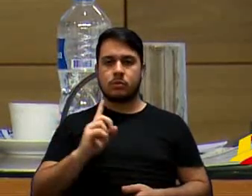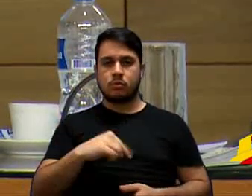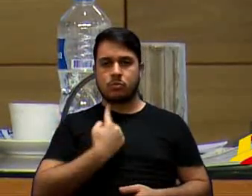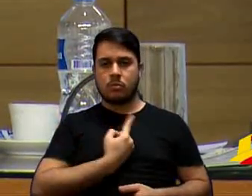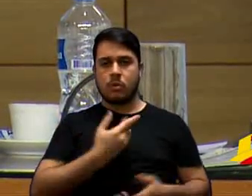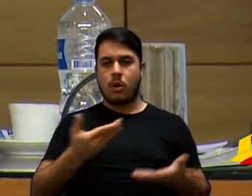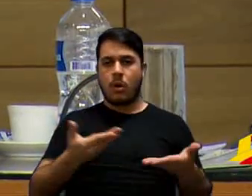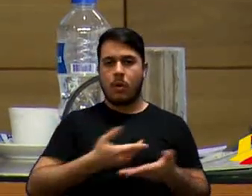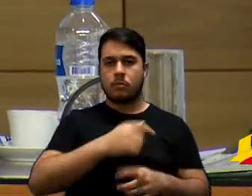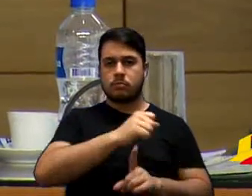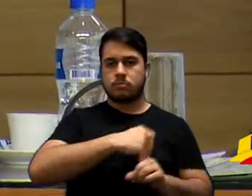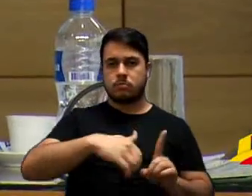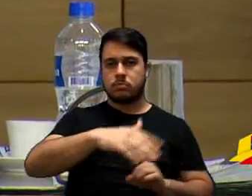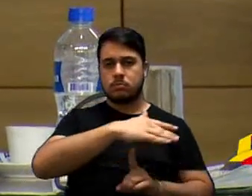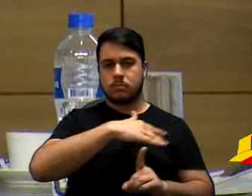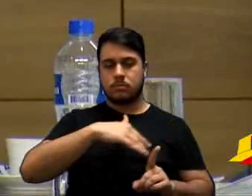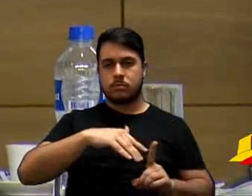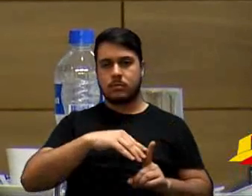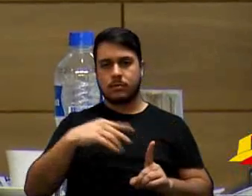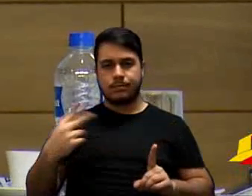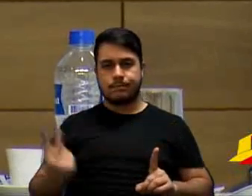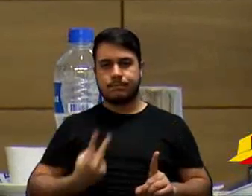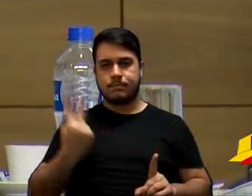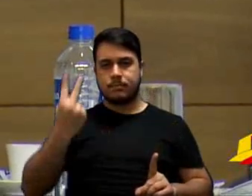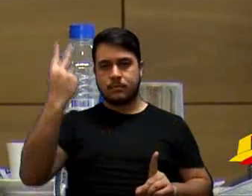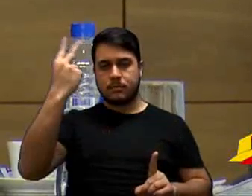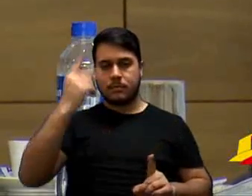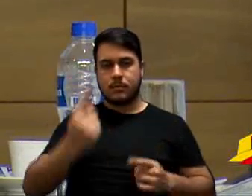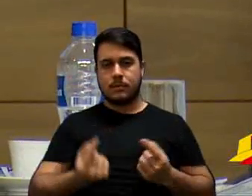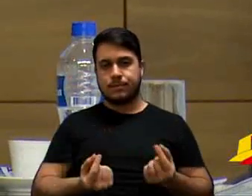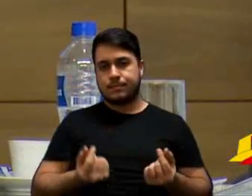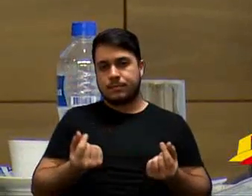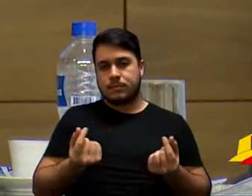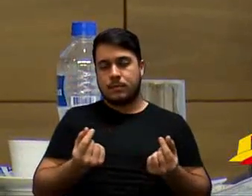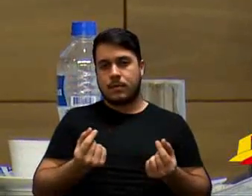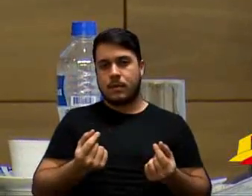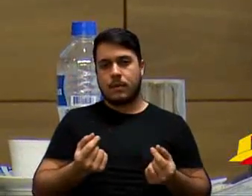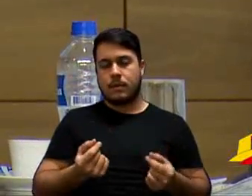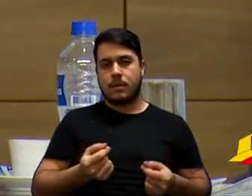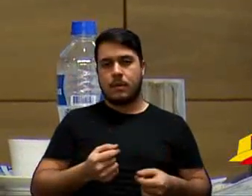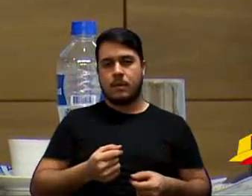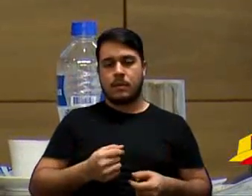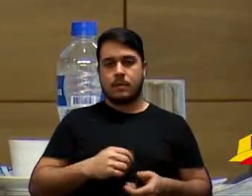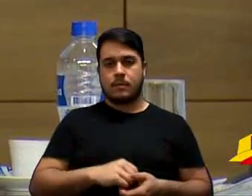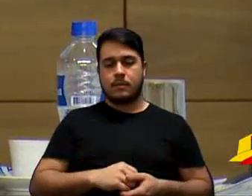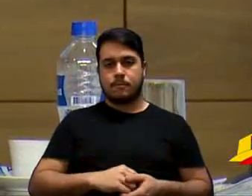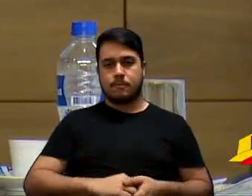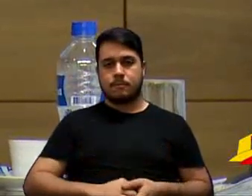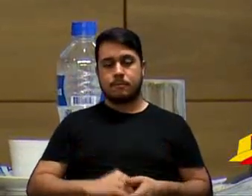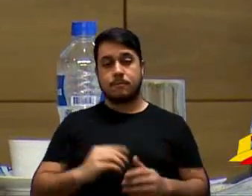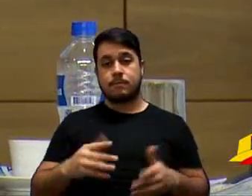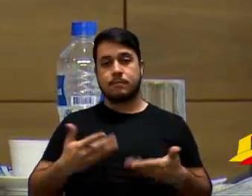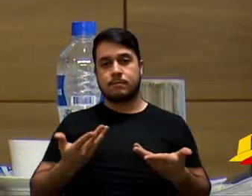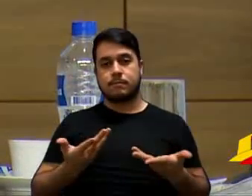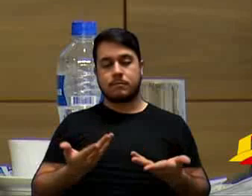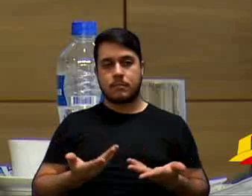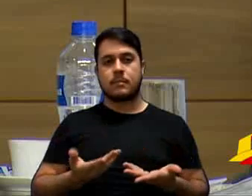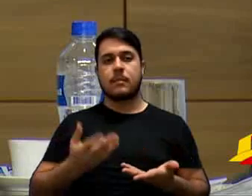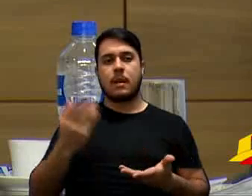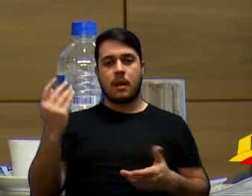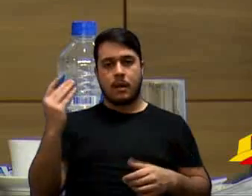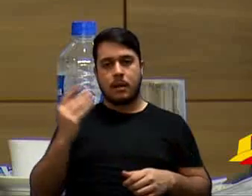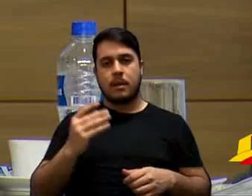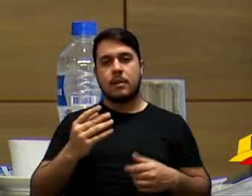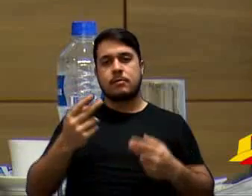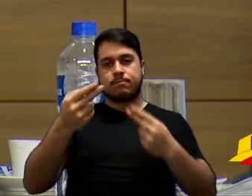onde na verdade que se valoriza e nível de capital a escassez não é o que tem valor e nós temos que ver isso e é um isso é